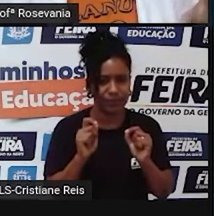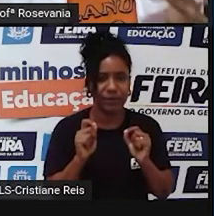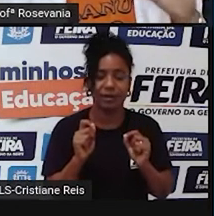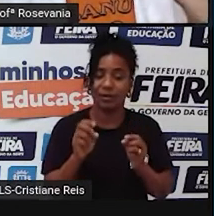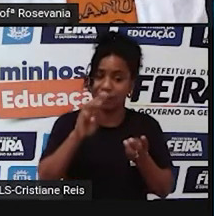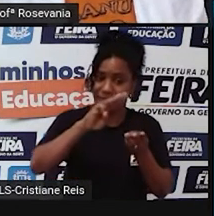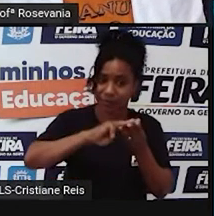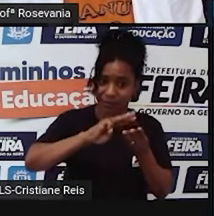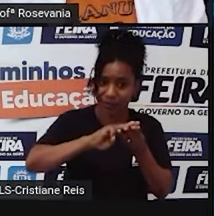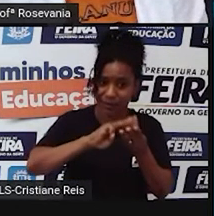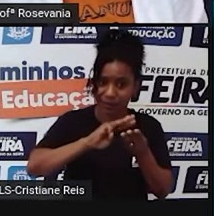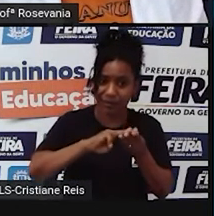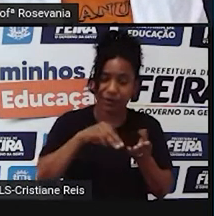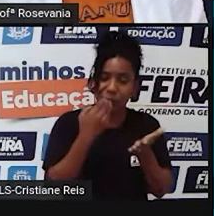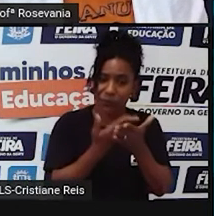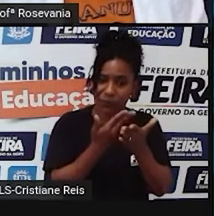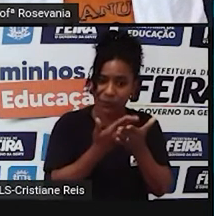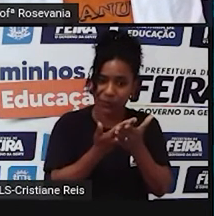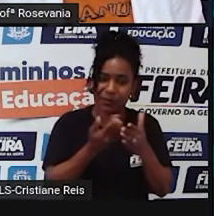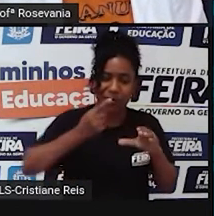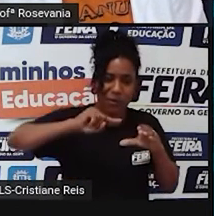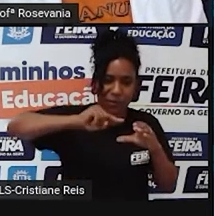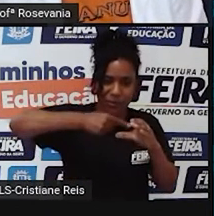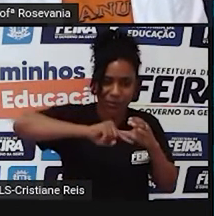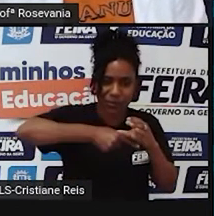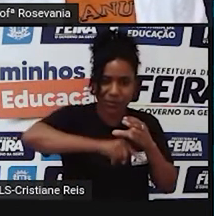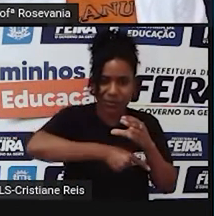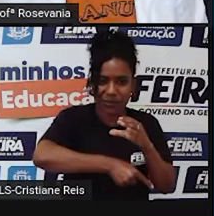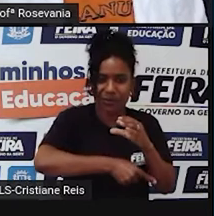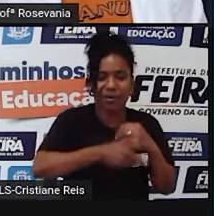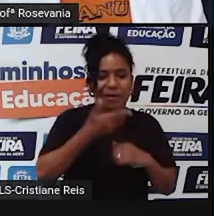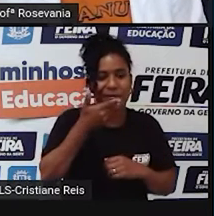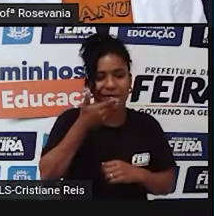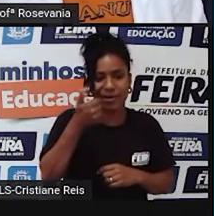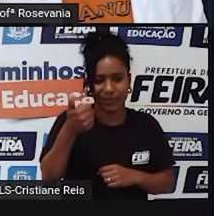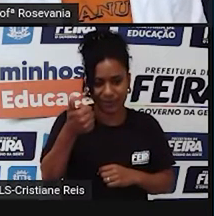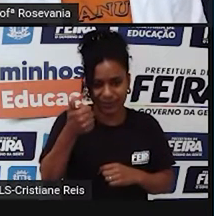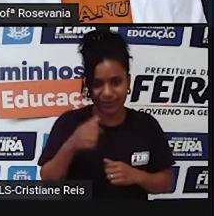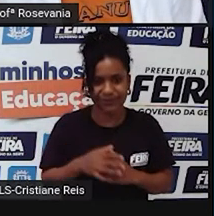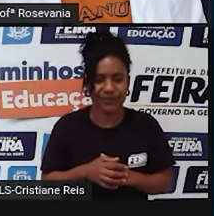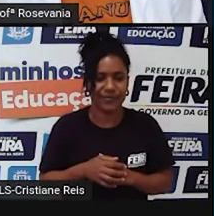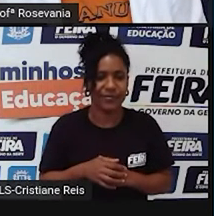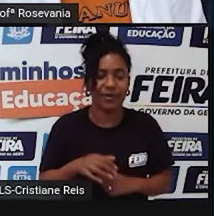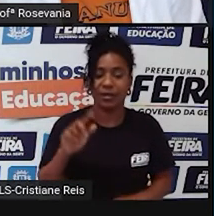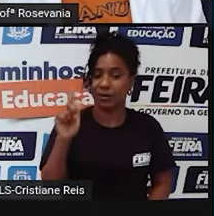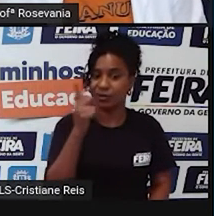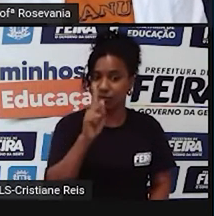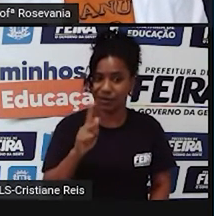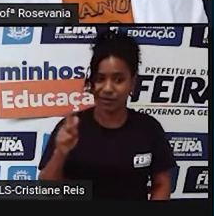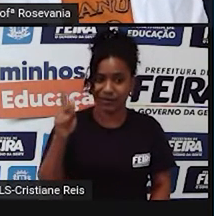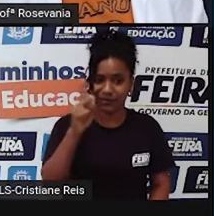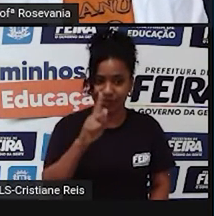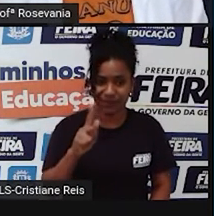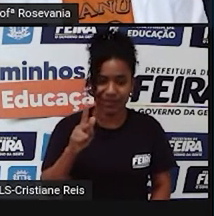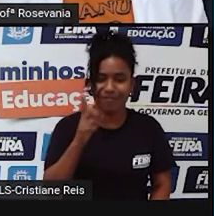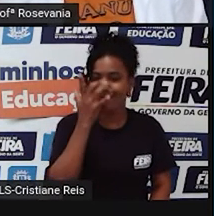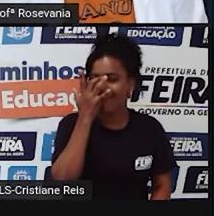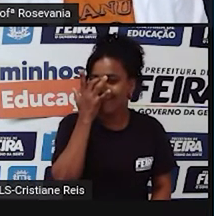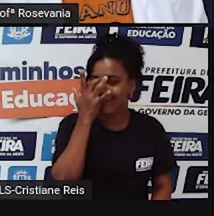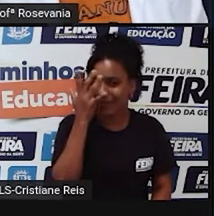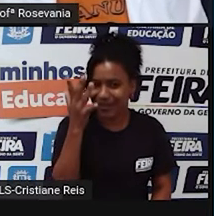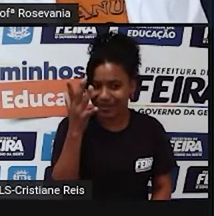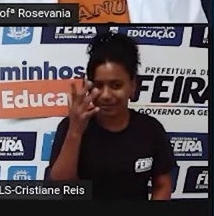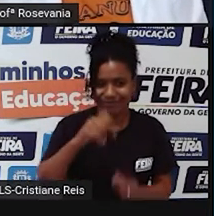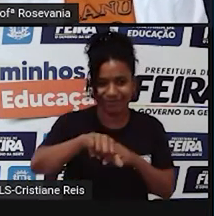matemática você vai estudar isso bem mais detalhadinho do que em geografia. Em geografia a gente sempre dá um macetezinho, né? Como a gente